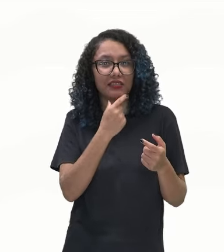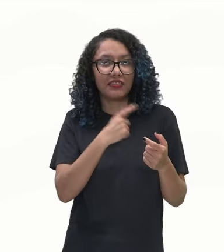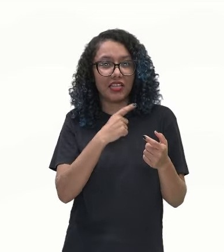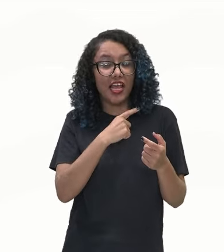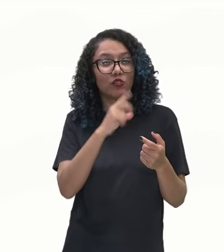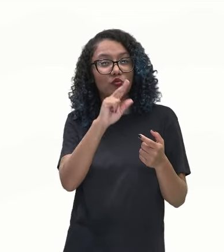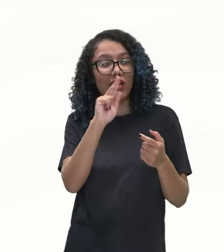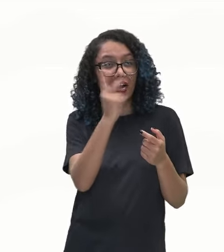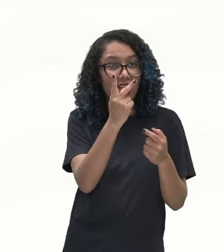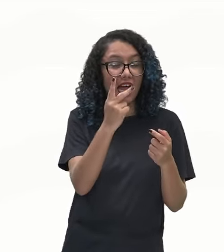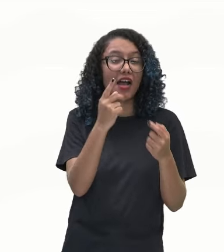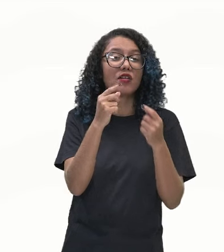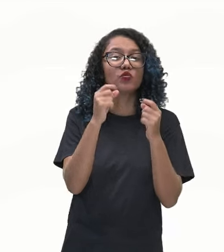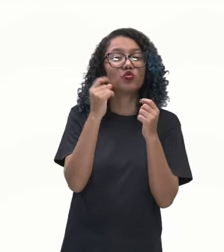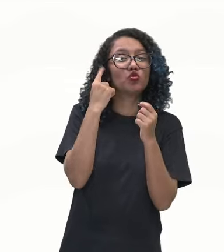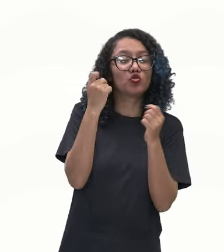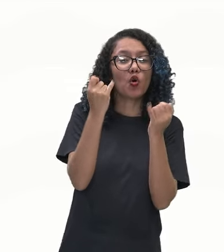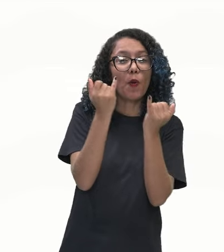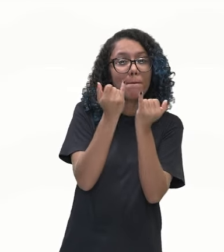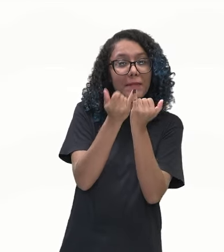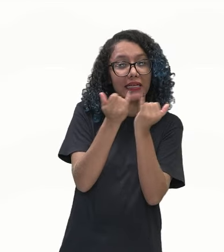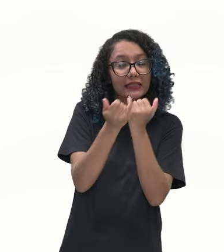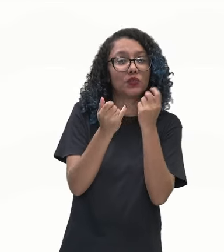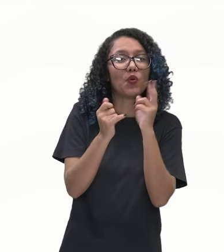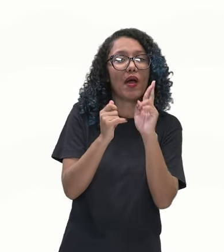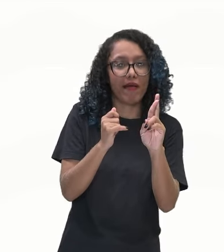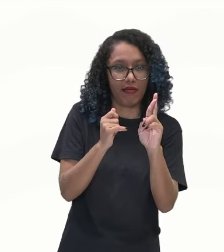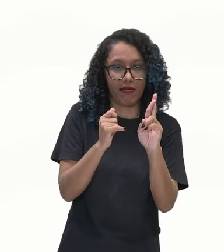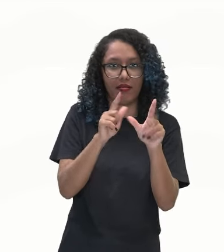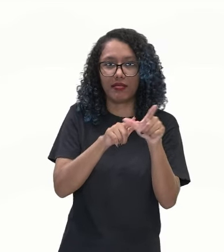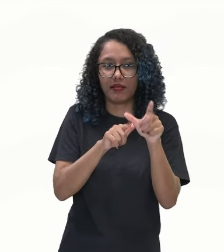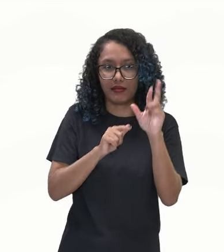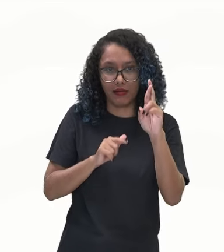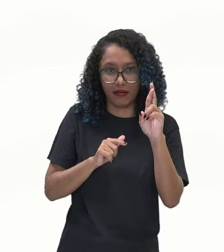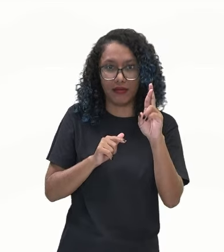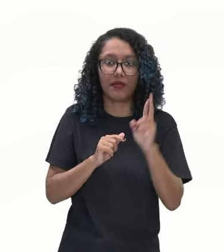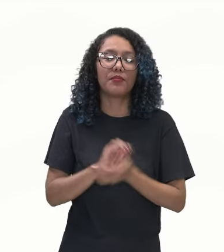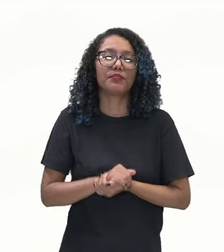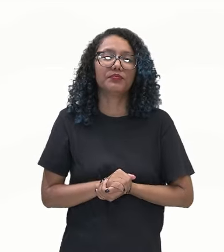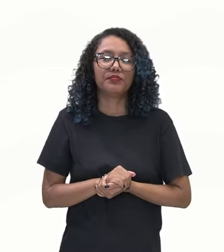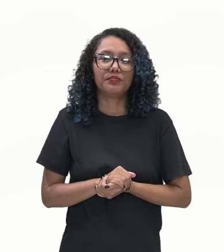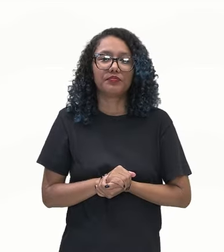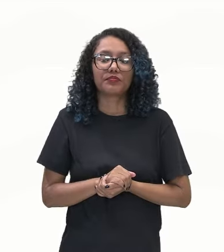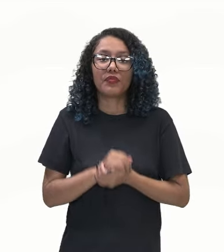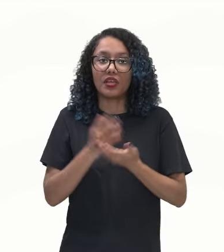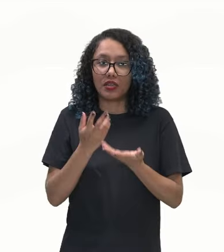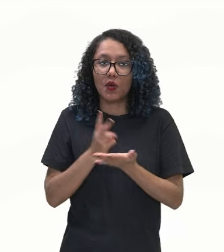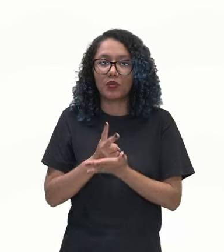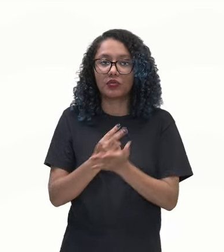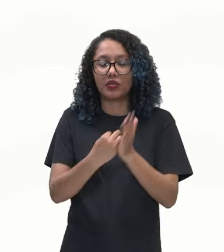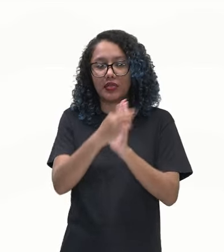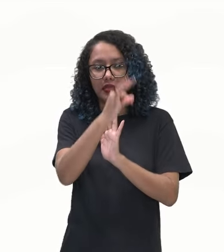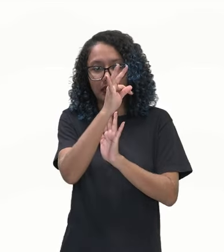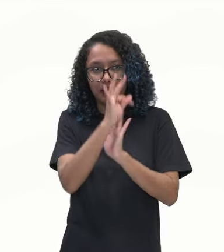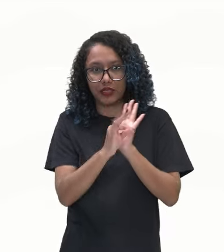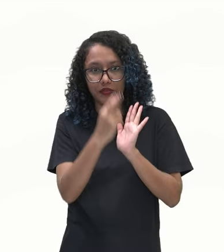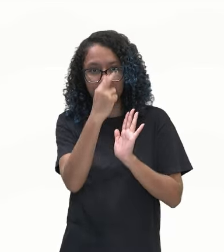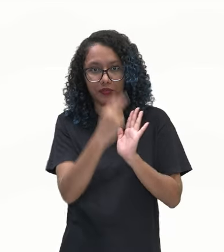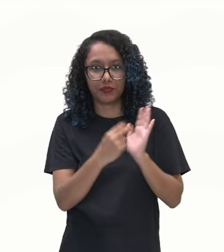link between physical activity and mental well-being. Então, there is, né? A tradução desse verbo